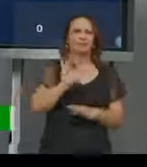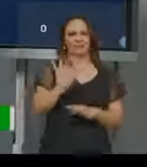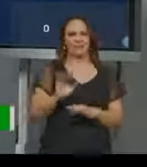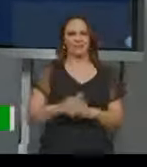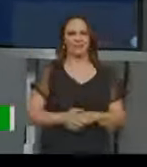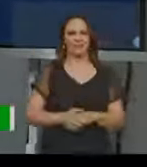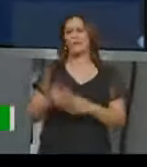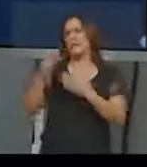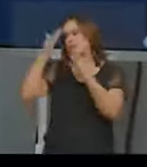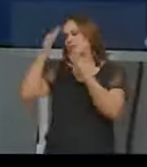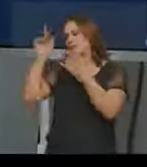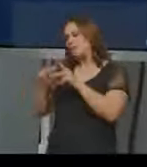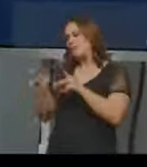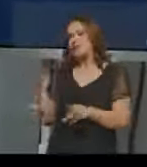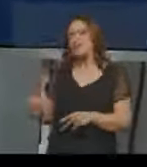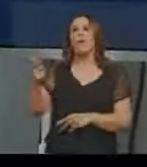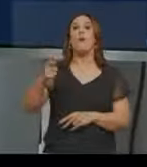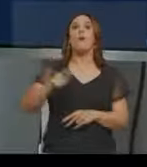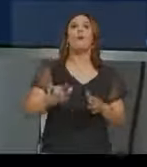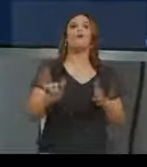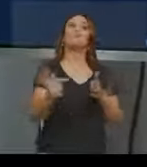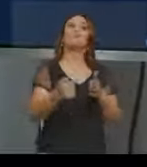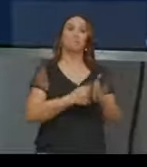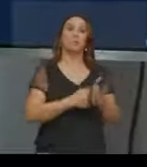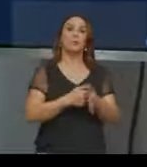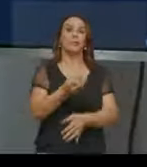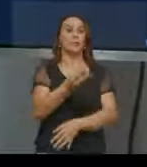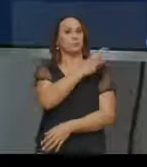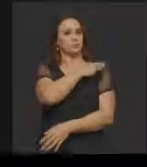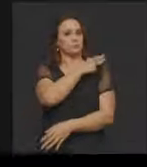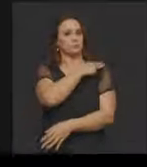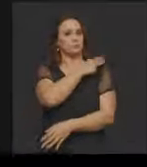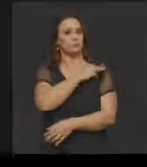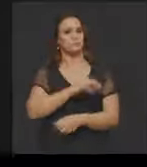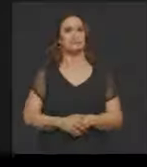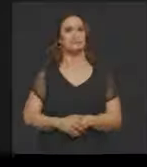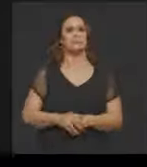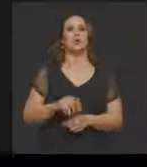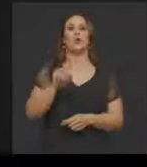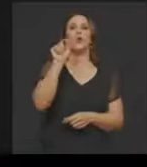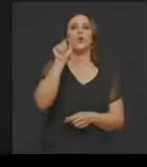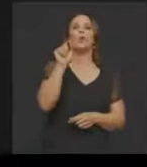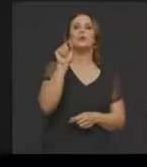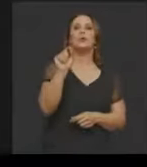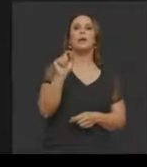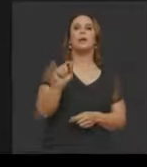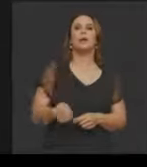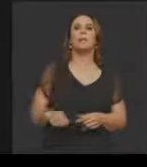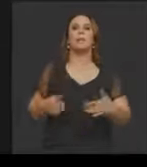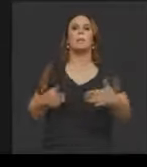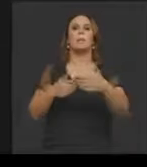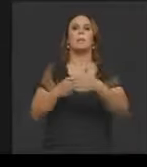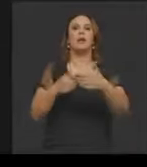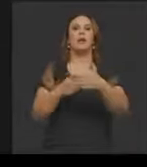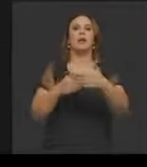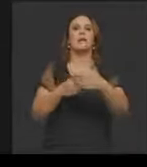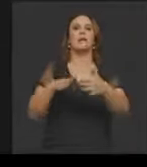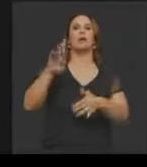próxima pergunta? Uma pergunta do terceiro ano. O que é barreira rotacional? Ah, sim. Bom,